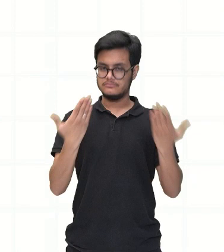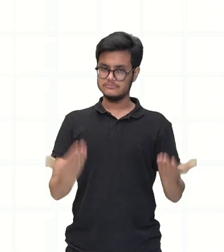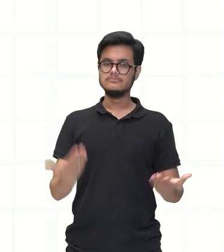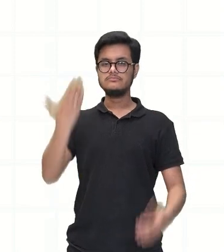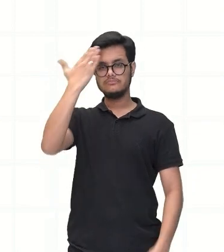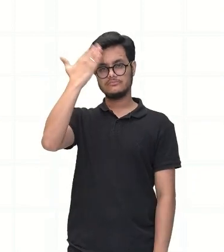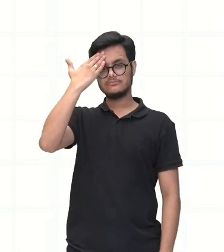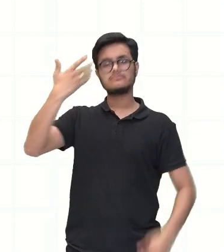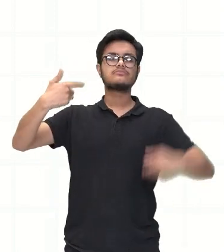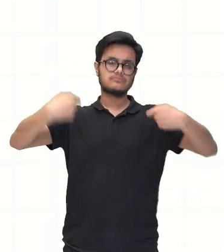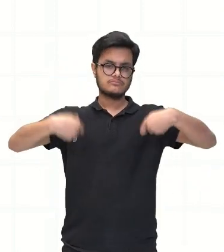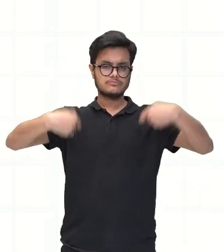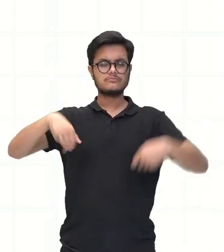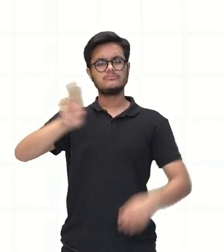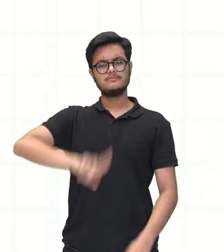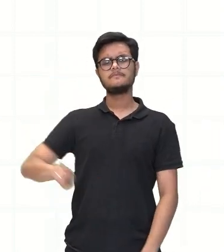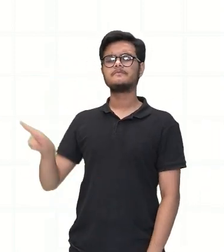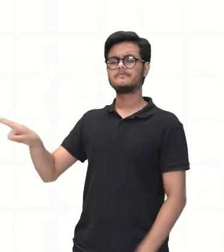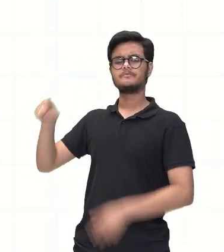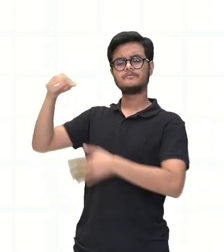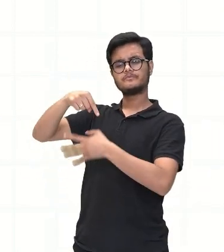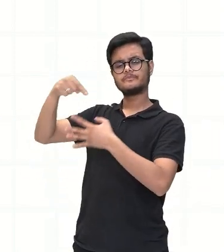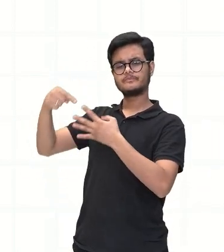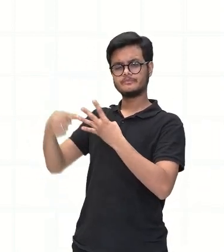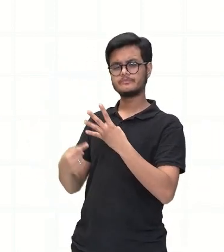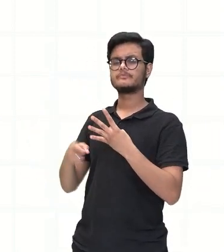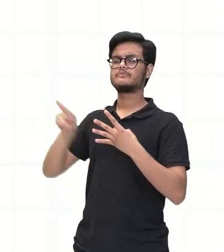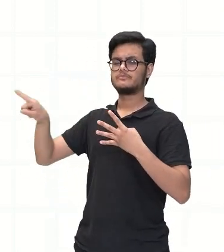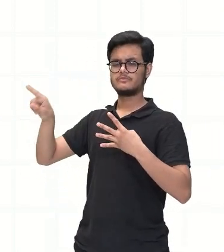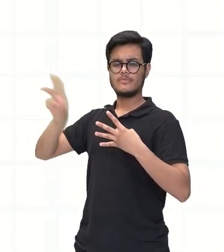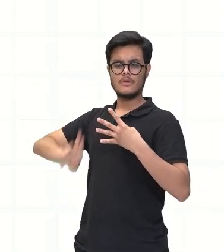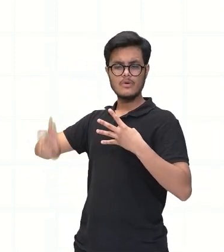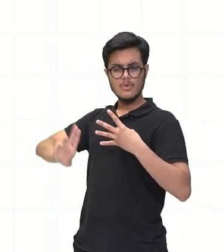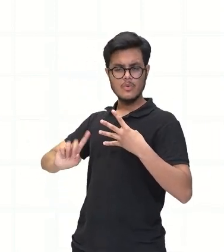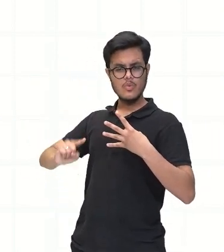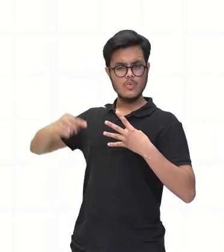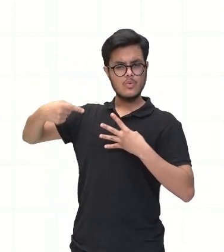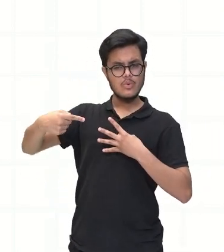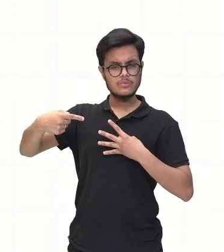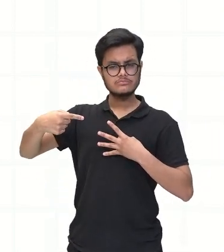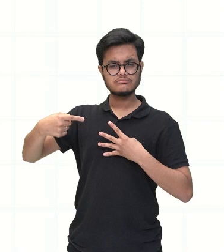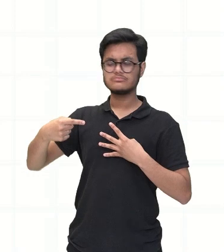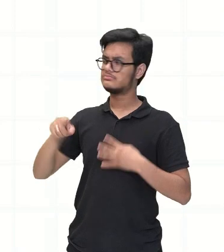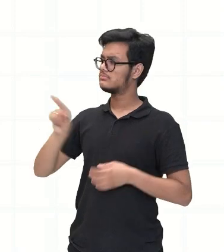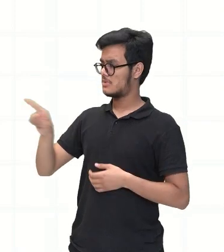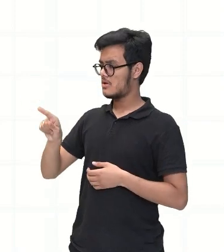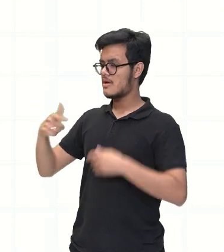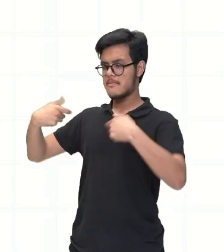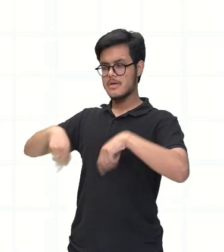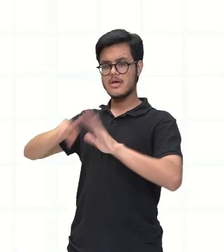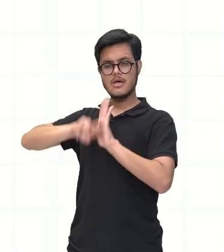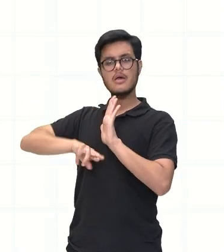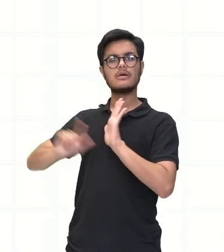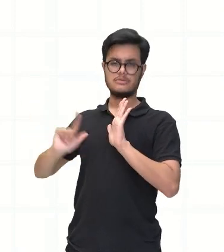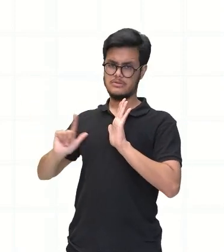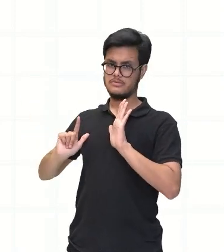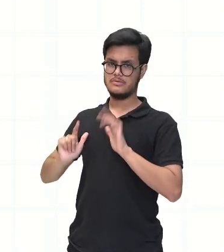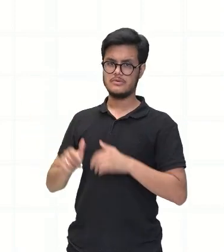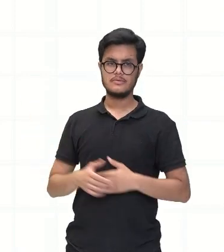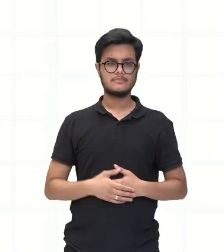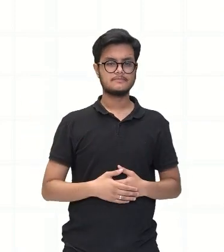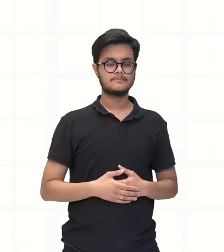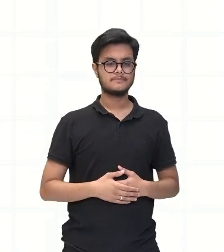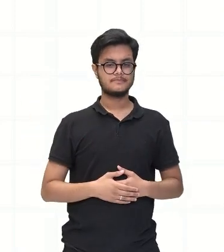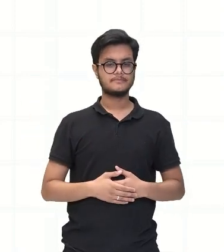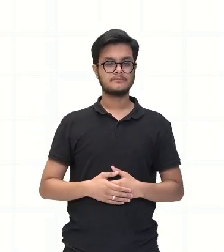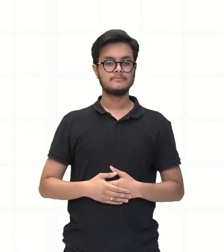que você vai utilizar. Grã-Bretanha, Grã-Pará, Passa Quatro, Bahia de Todos os Santos. Ó, Bahia